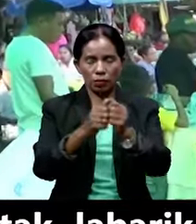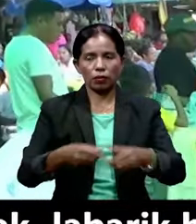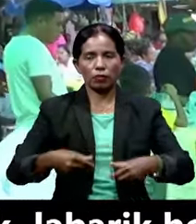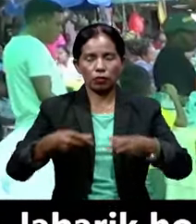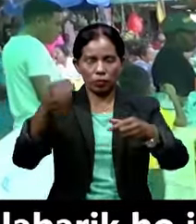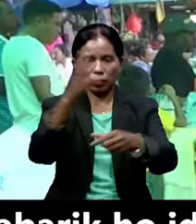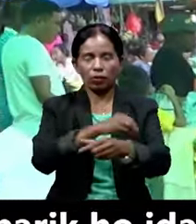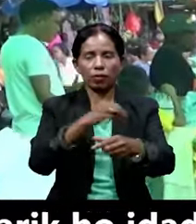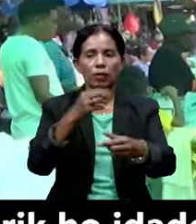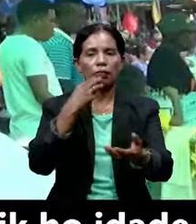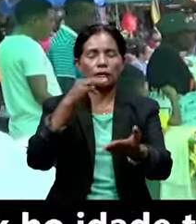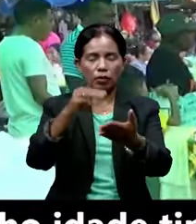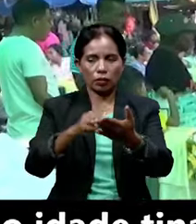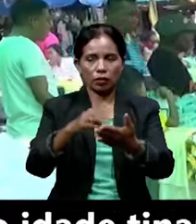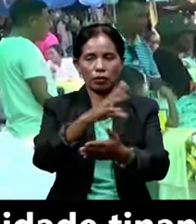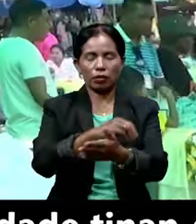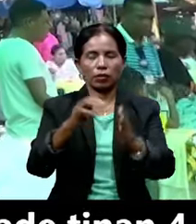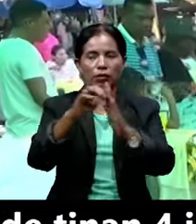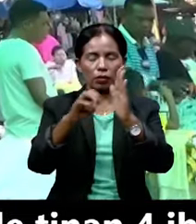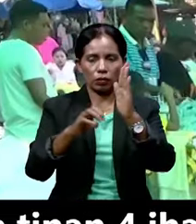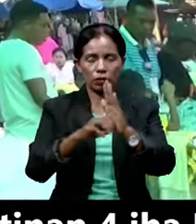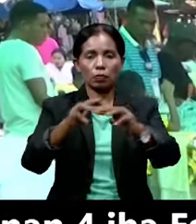orientação para estrutura será,